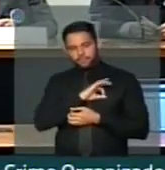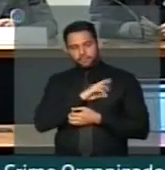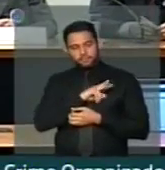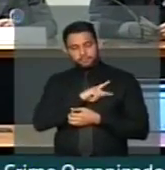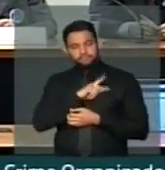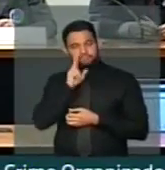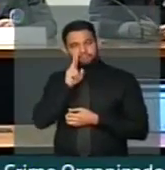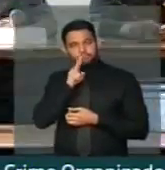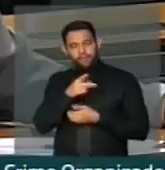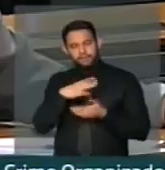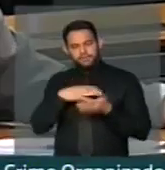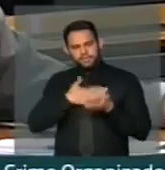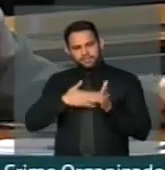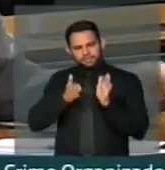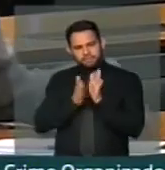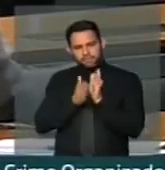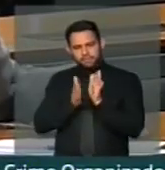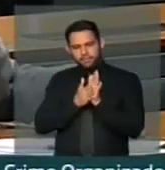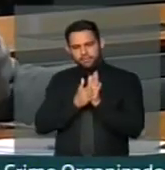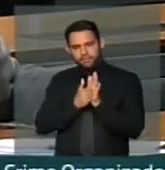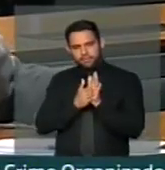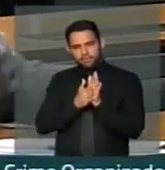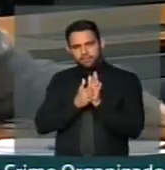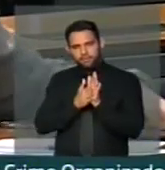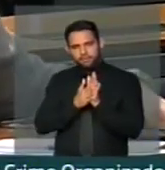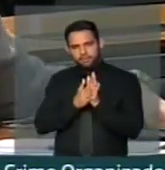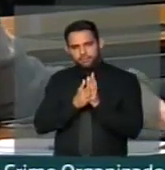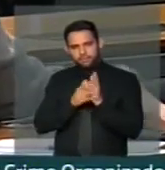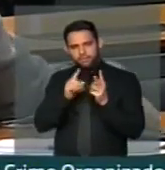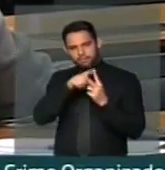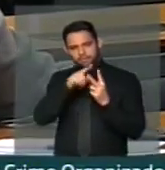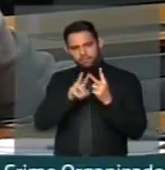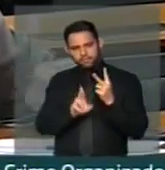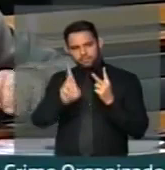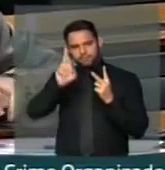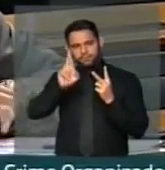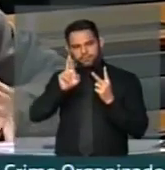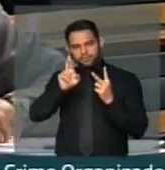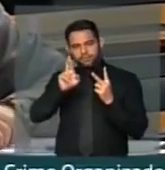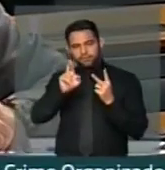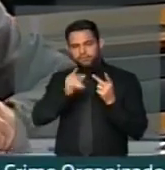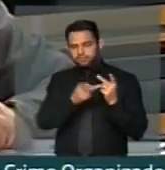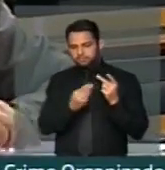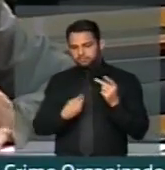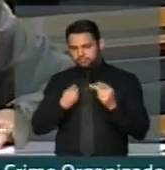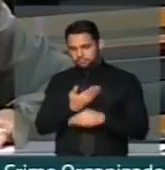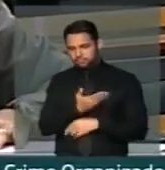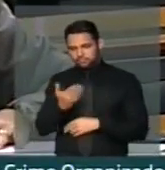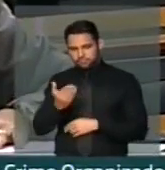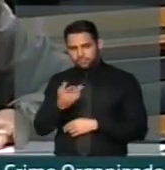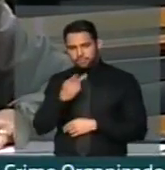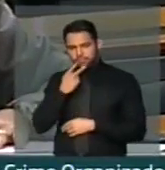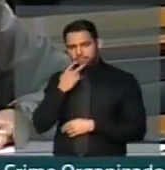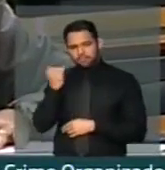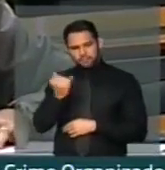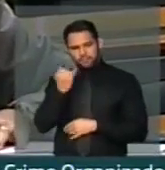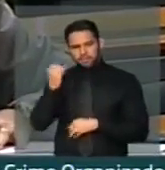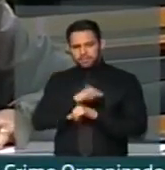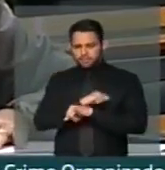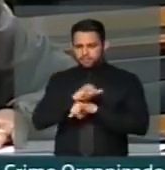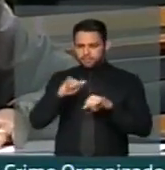volta quero parabenizar os nobres representantes que aqui estão acredito que foi substanciosos